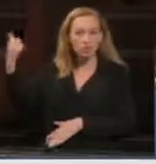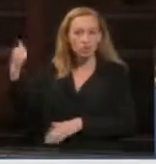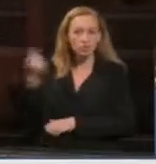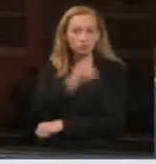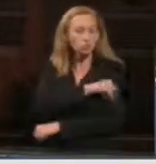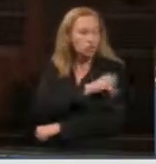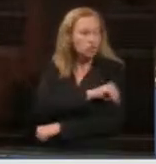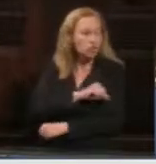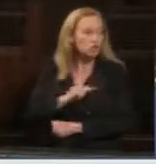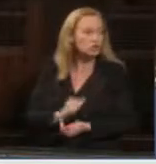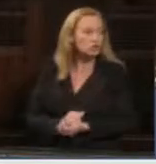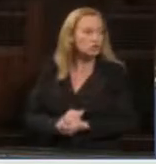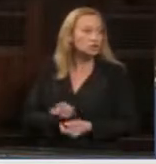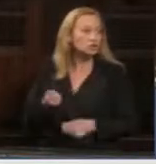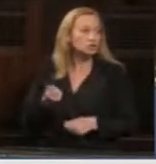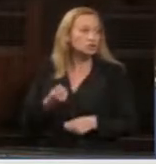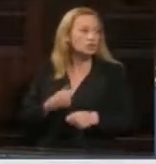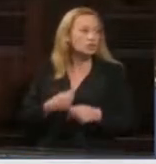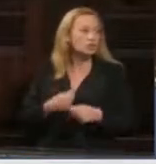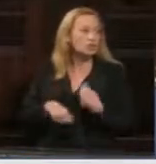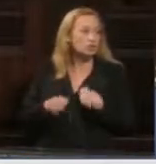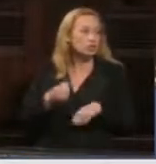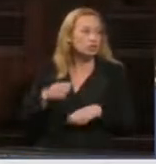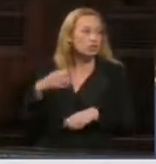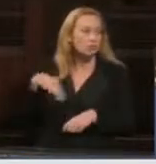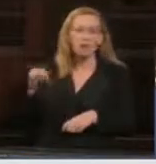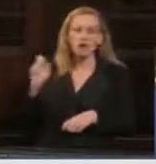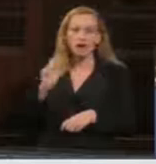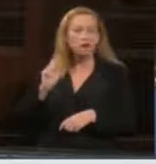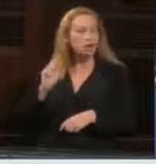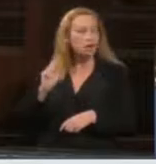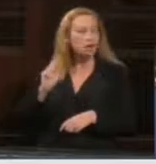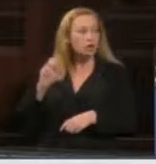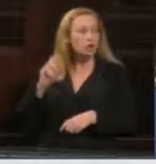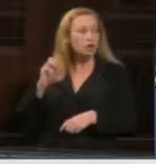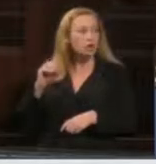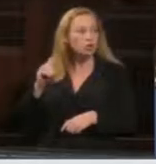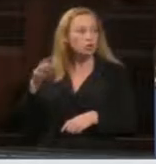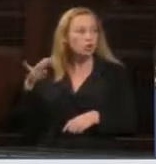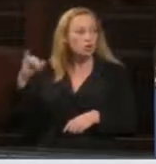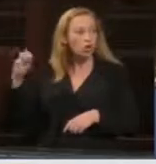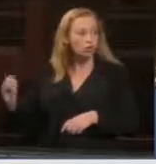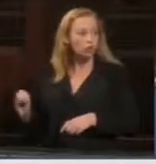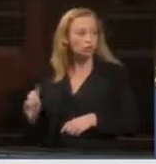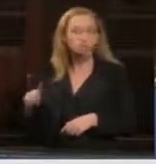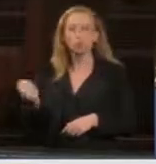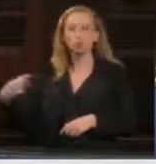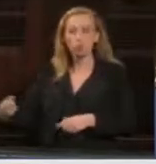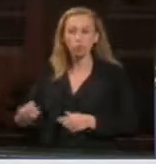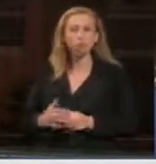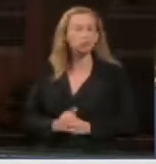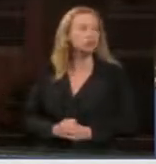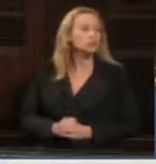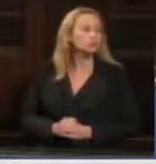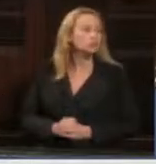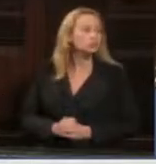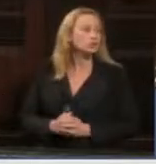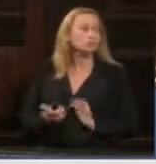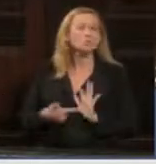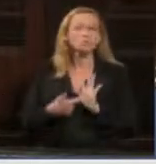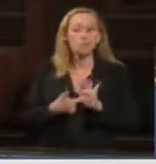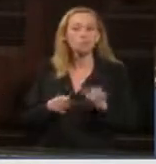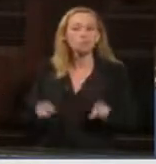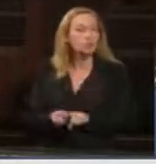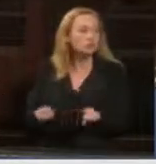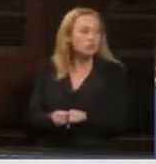economistas mauro osório bruno sobral enfim entre outros também apontam é fazer reflexões desta